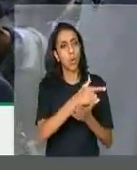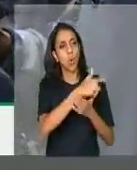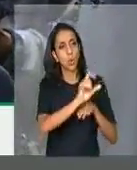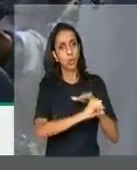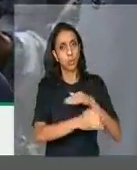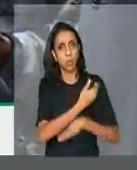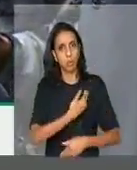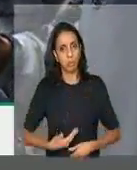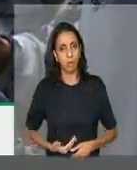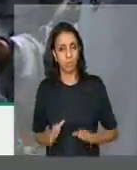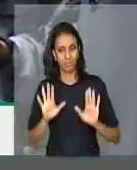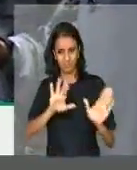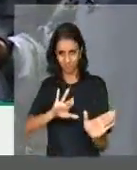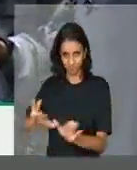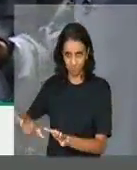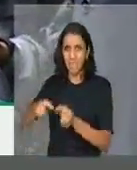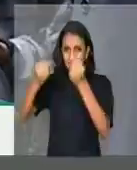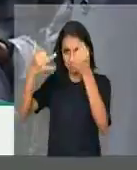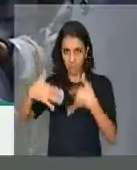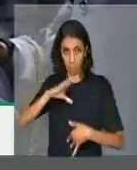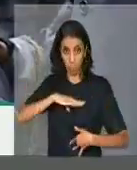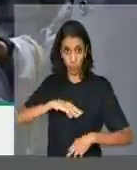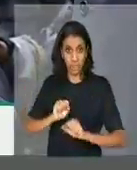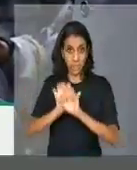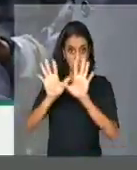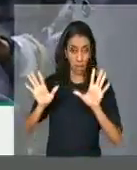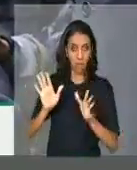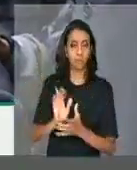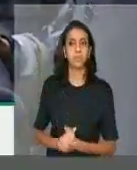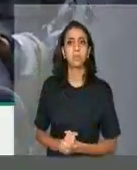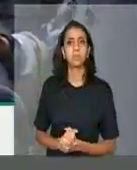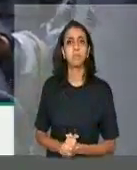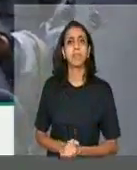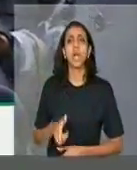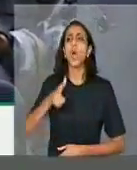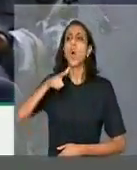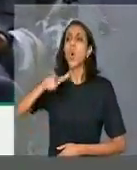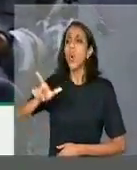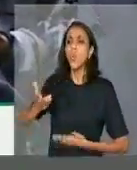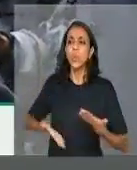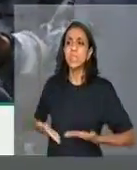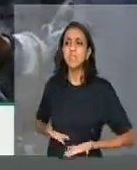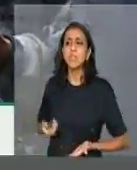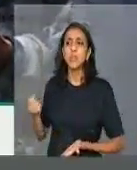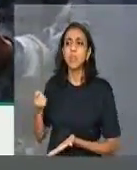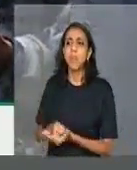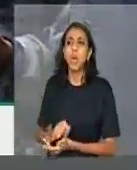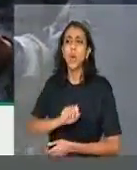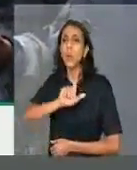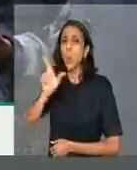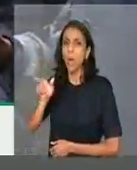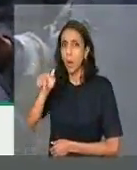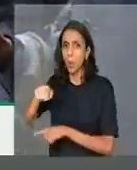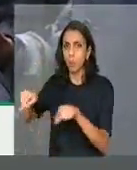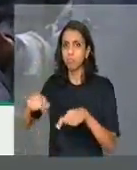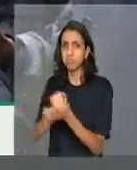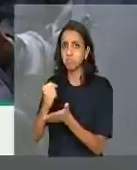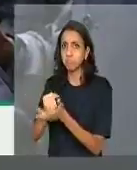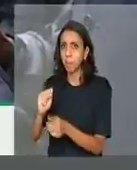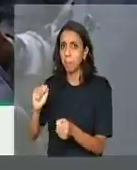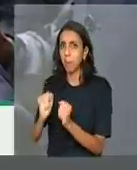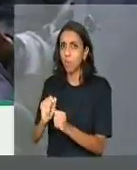interessadas. Vamos falar o português claro. Quais são os outros serviços remunerados que os cartórios então vão poder